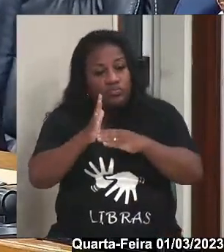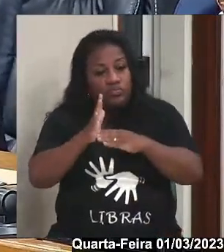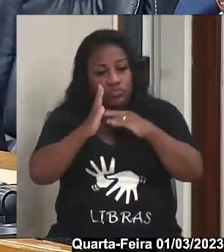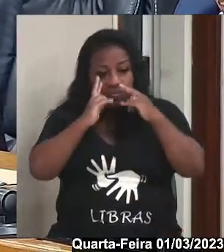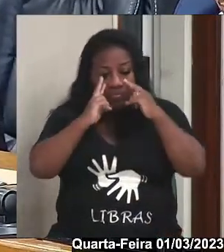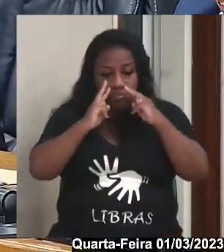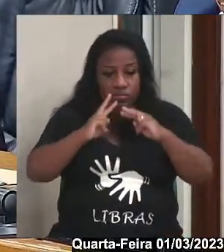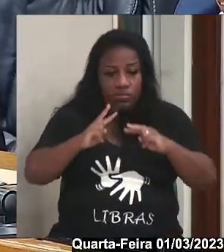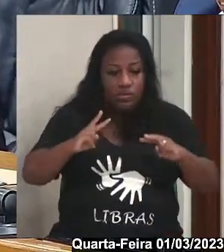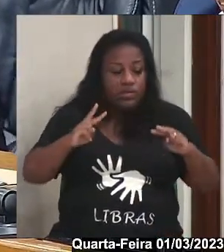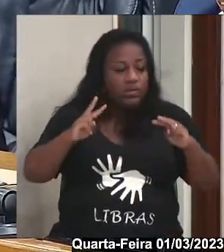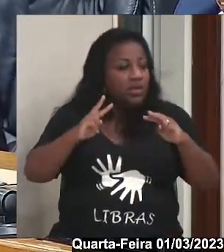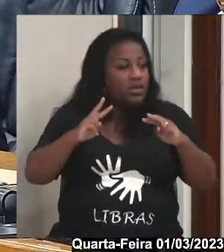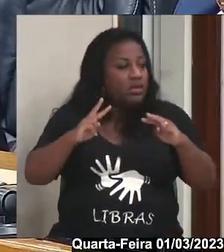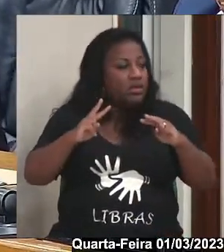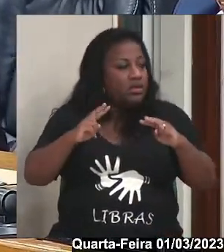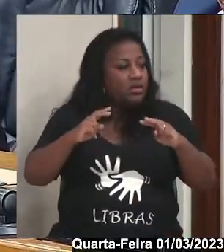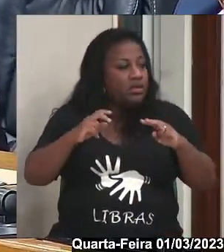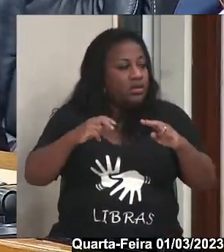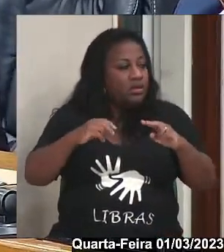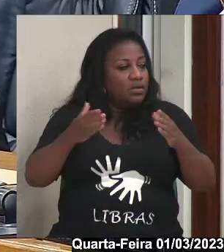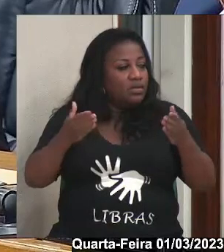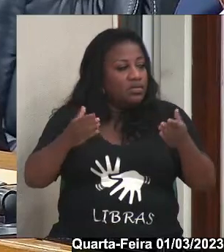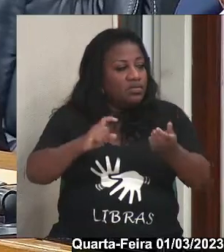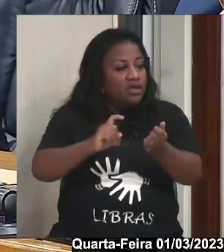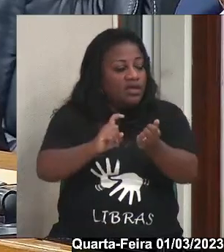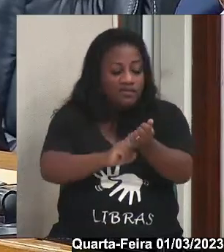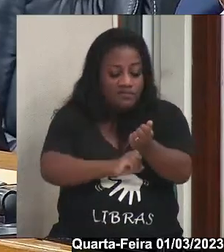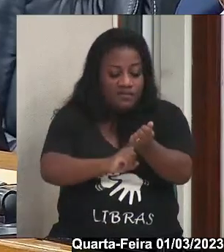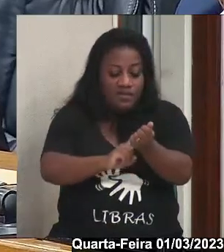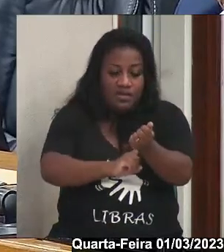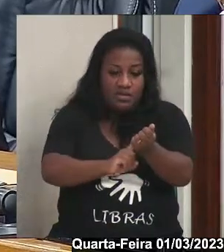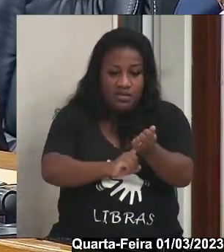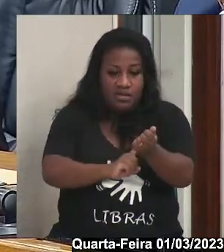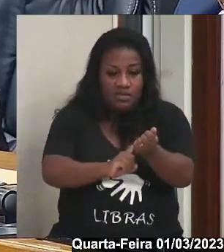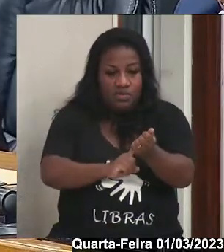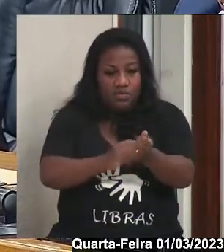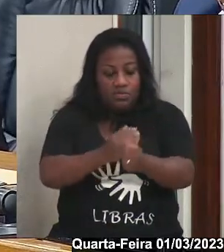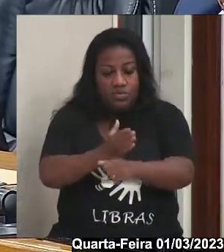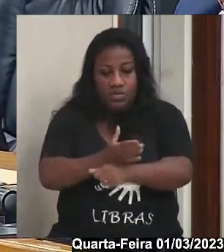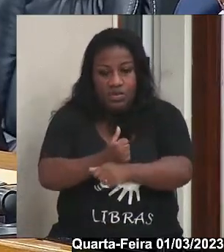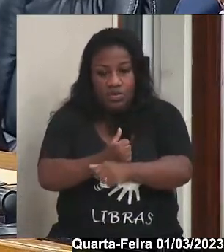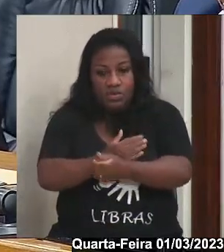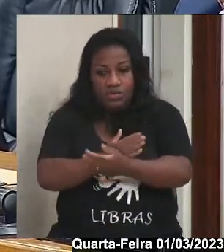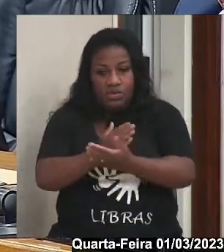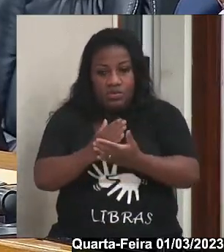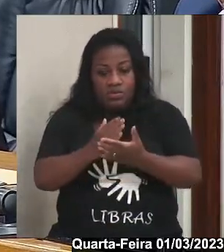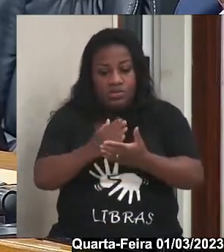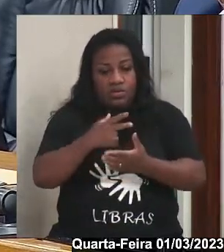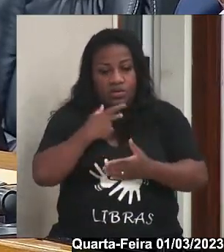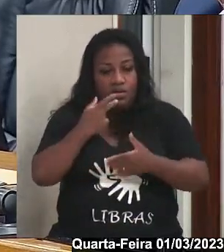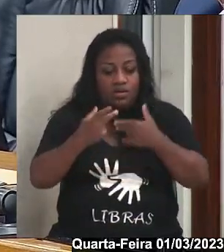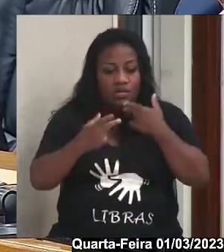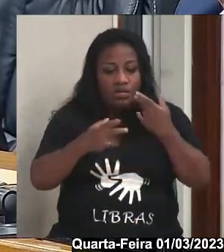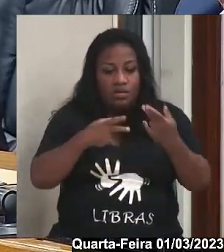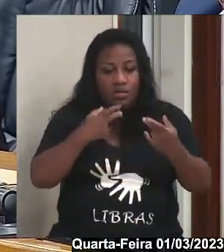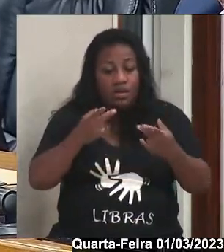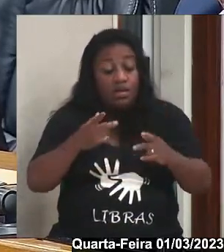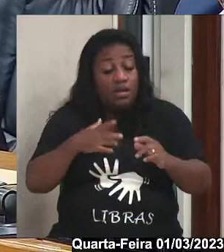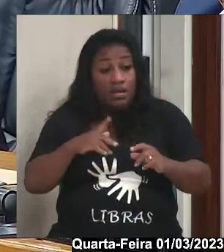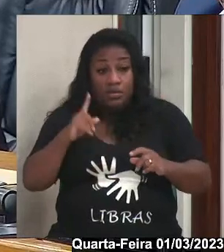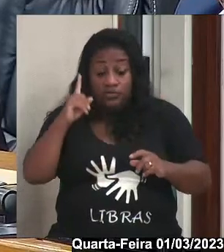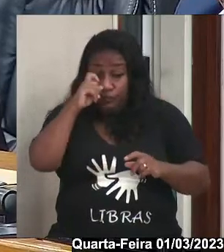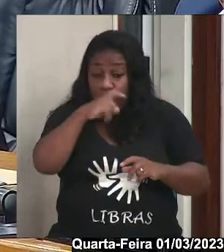Eu estava um pouco irritado antes de começar a falar, né? É coisa rara na minha